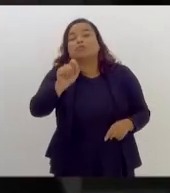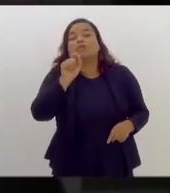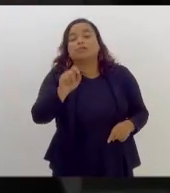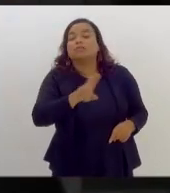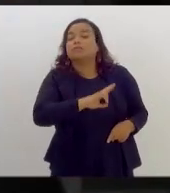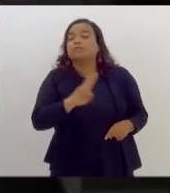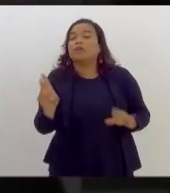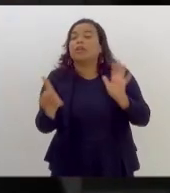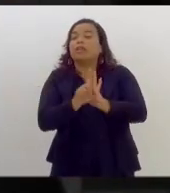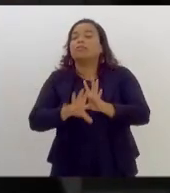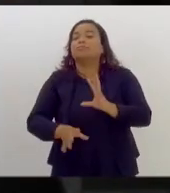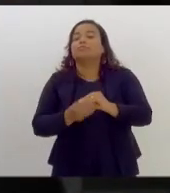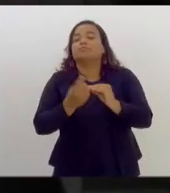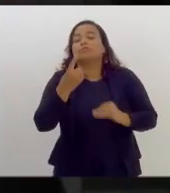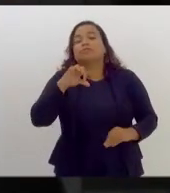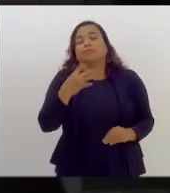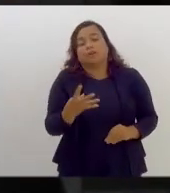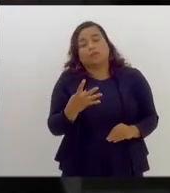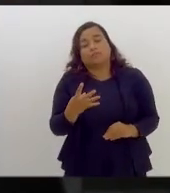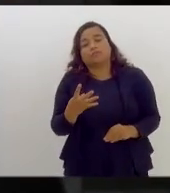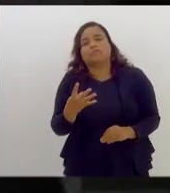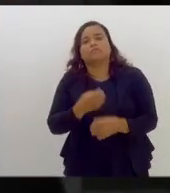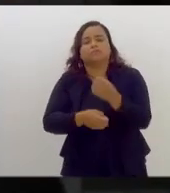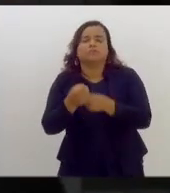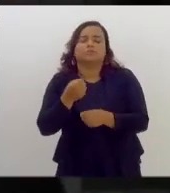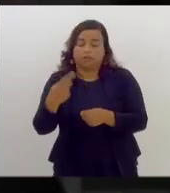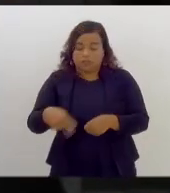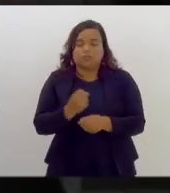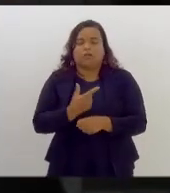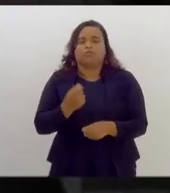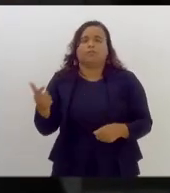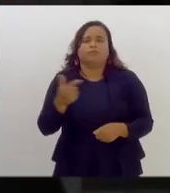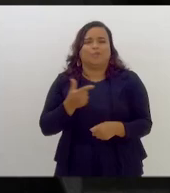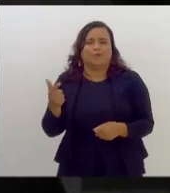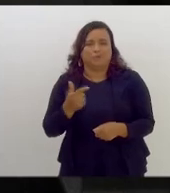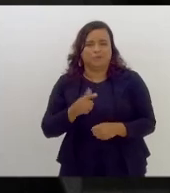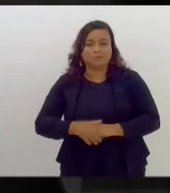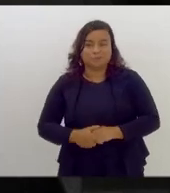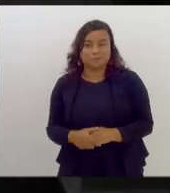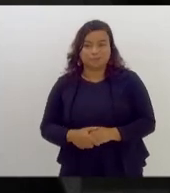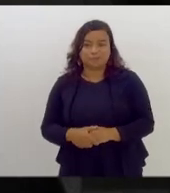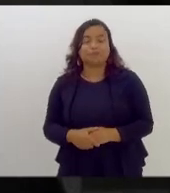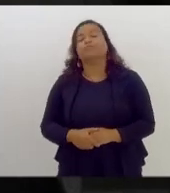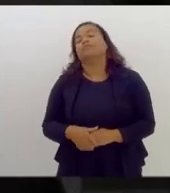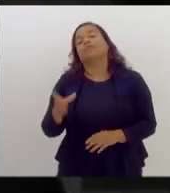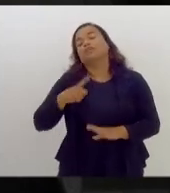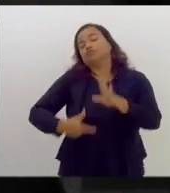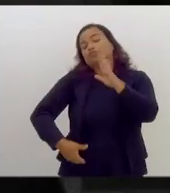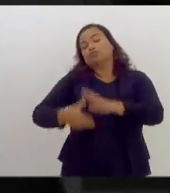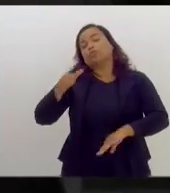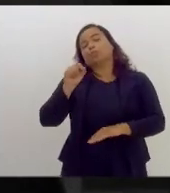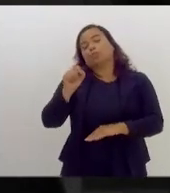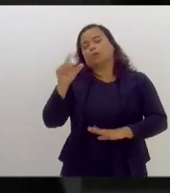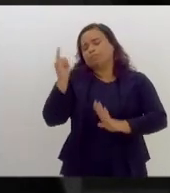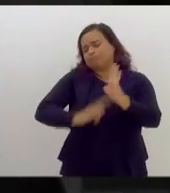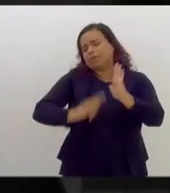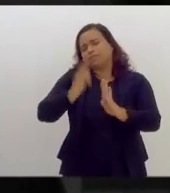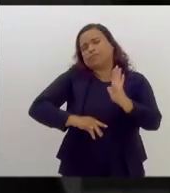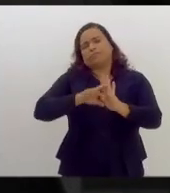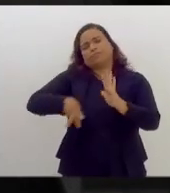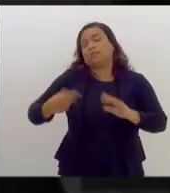Lei Complementar 194 de 2022, que subtraiu receitas